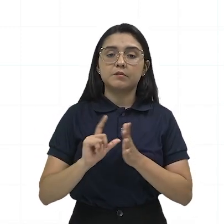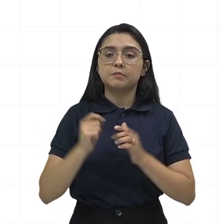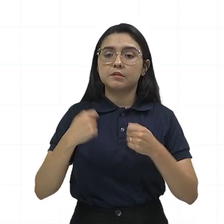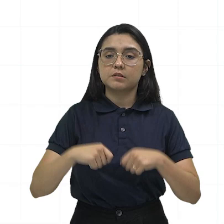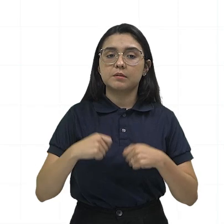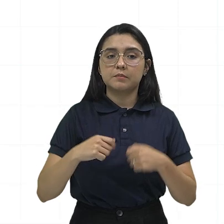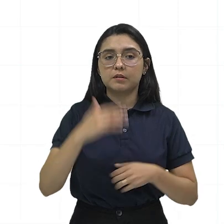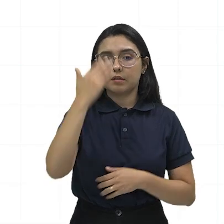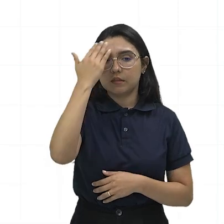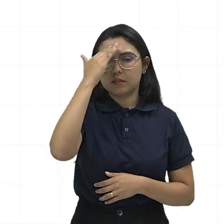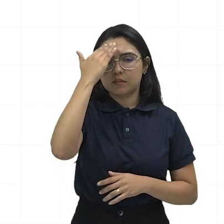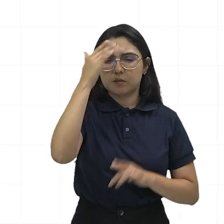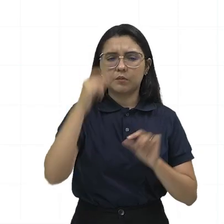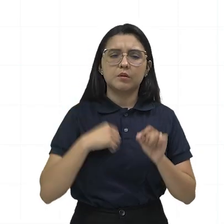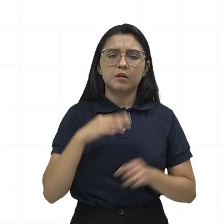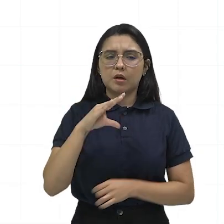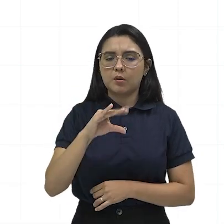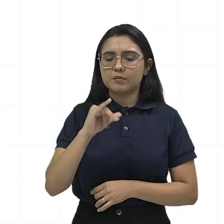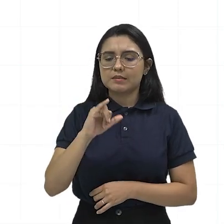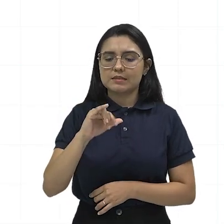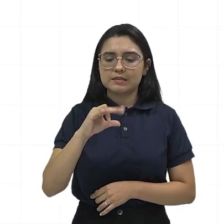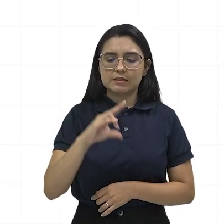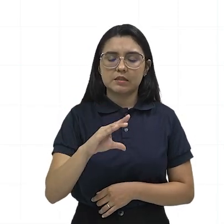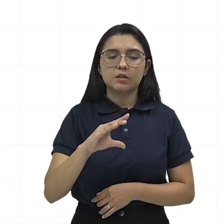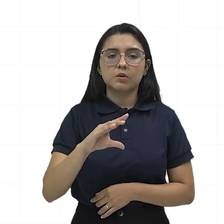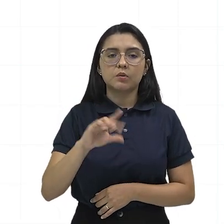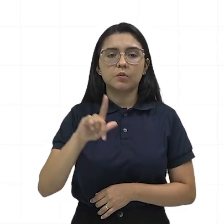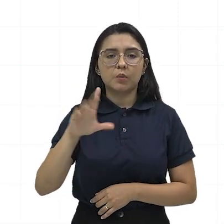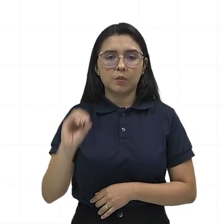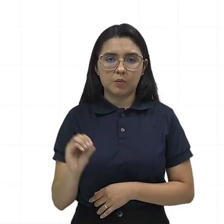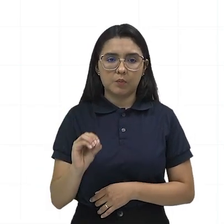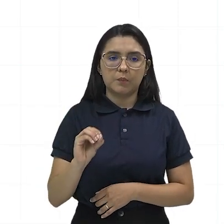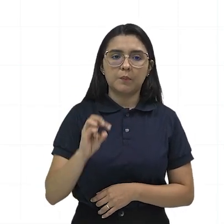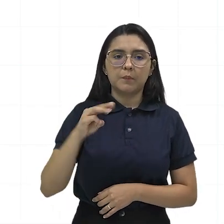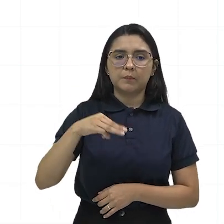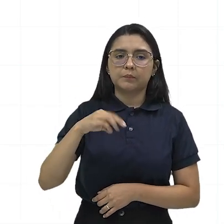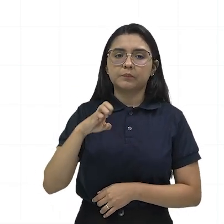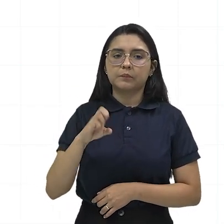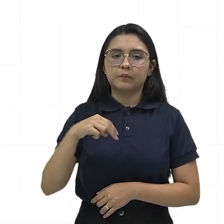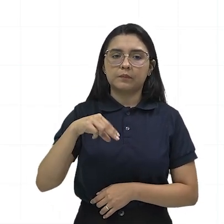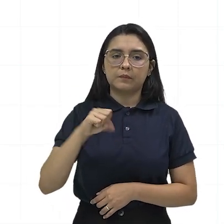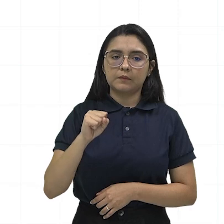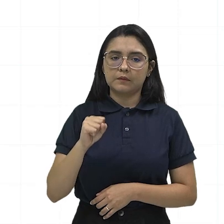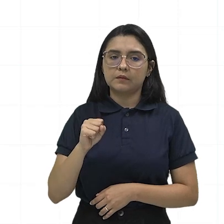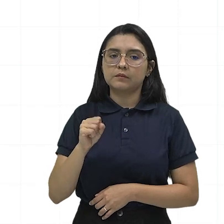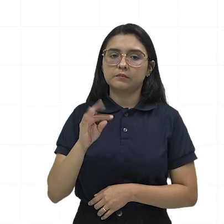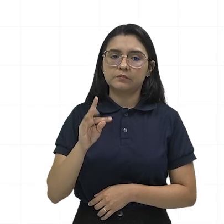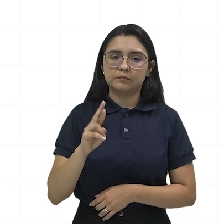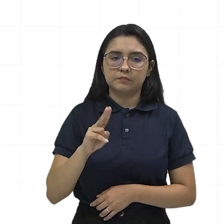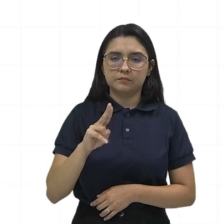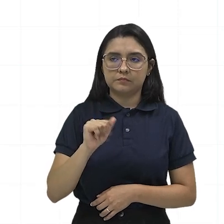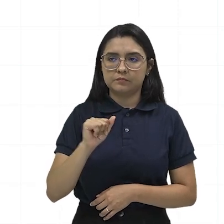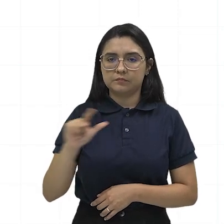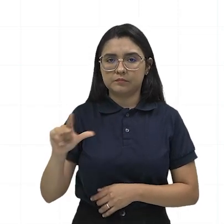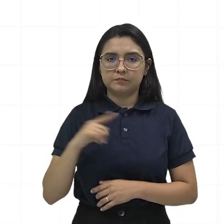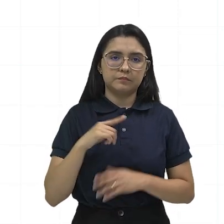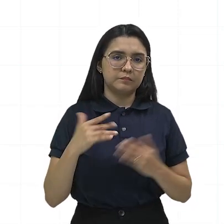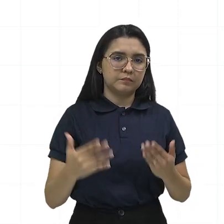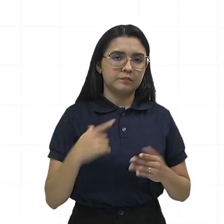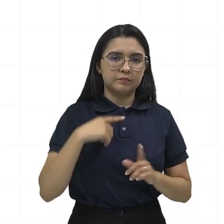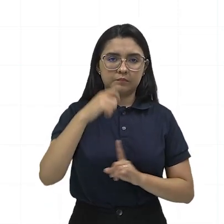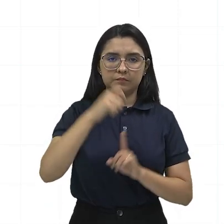entender o que é o ciclo menstrual, tá? Observe aí que todo mês o corpo da mulher em